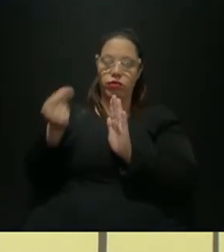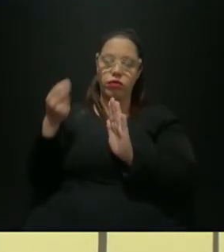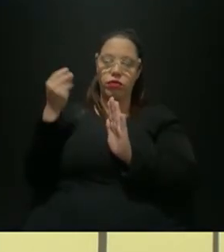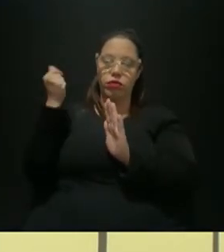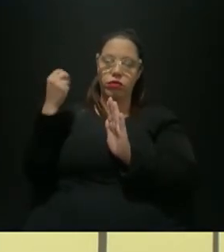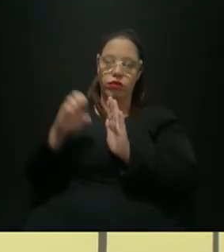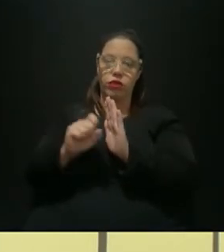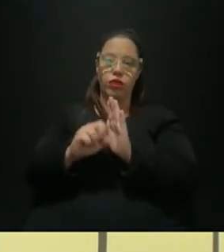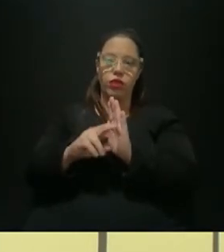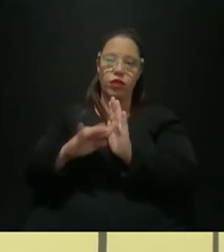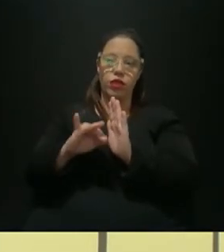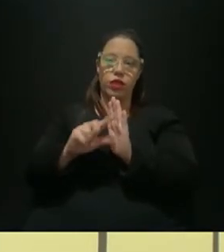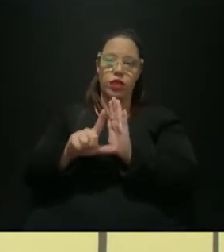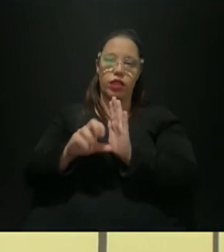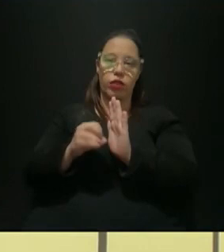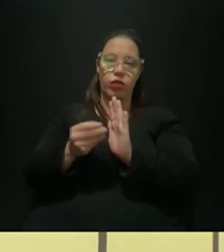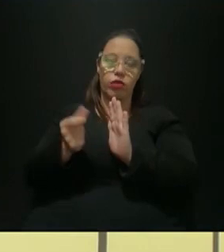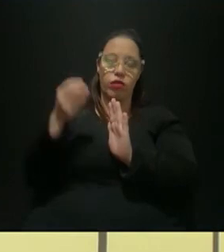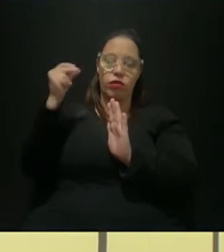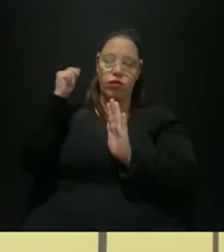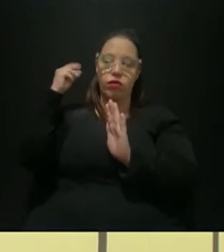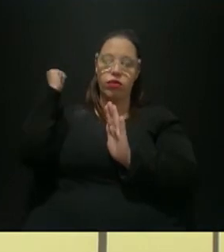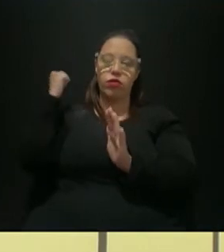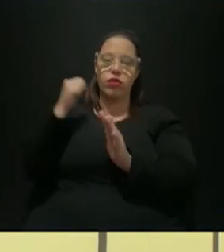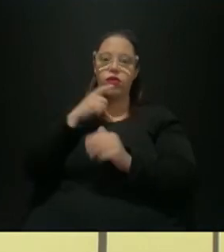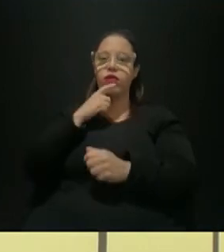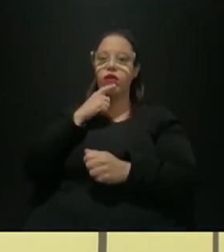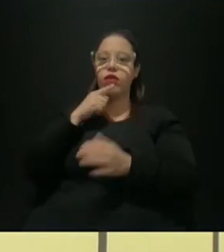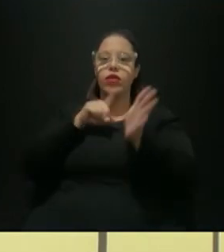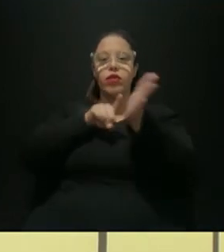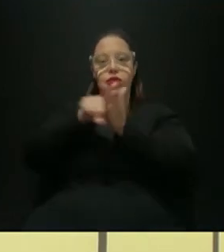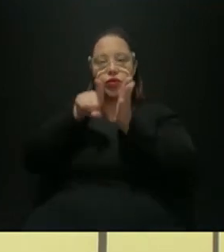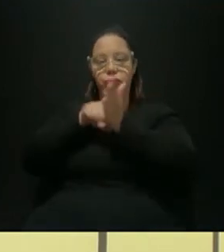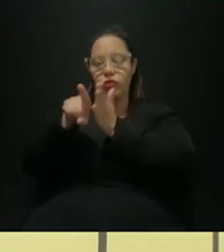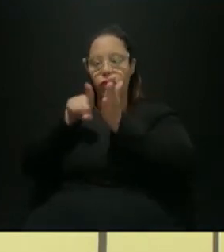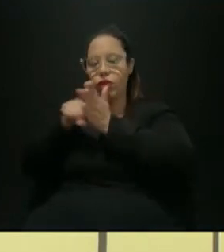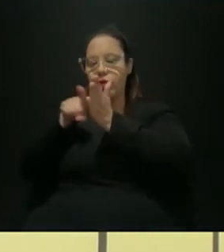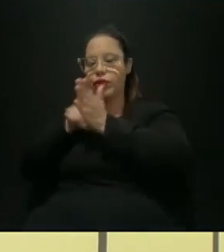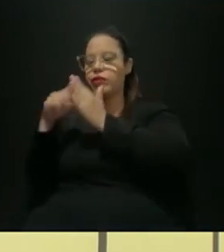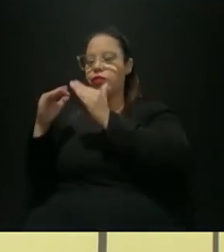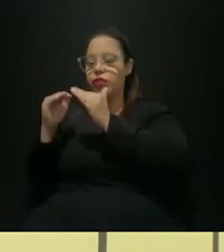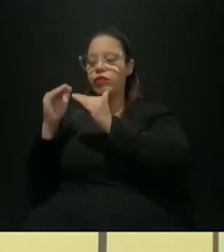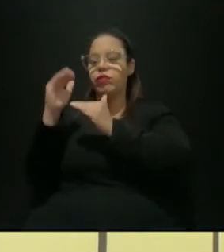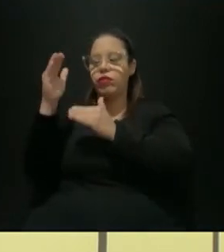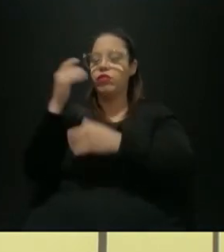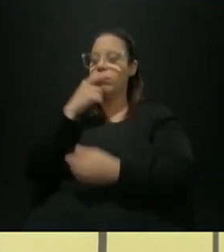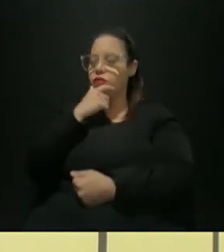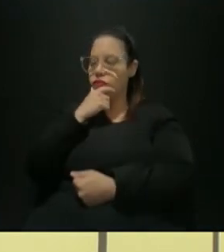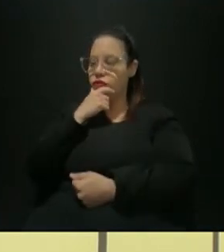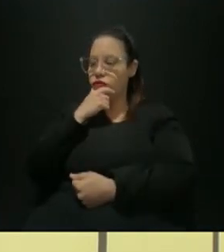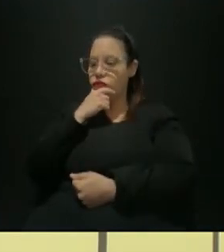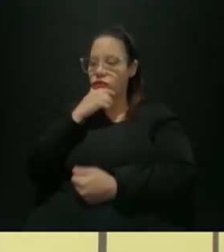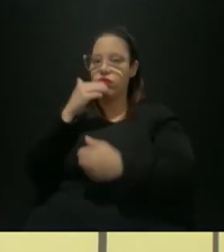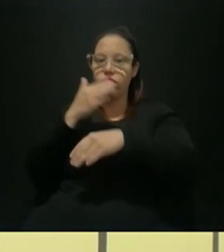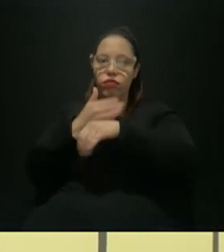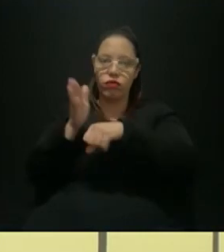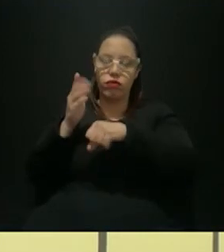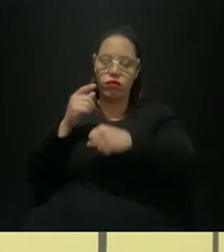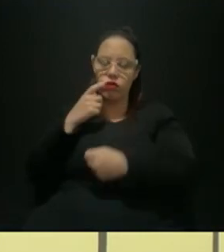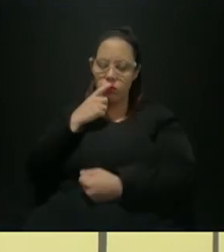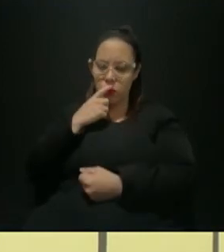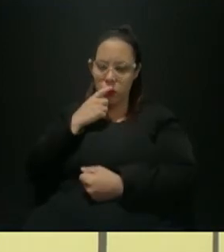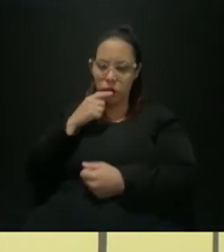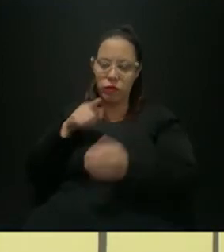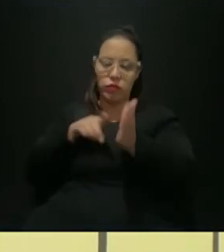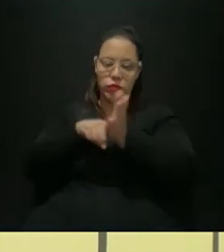né? Então tem vários pesquisadores que foram precursores no mundo, né, que começaram a fazer estudos sobre crianças que